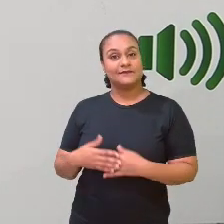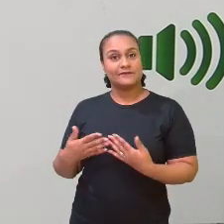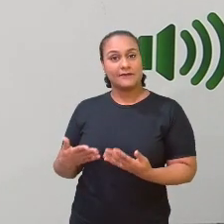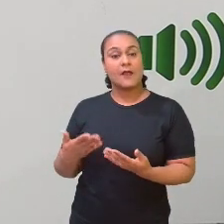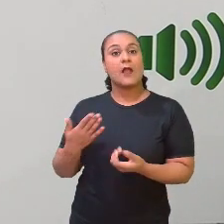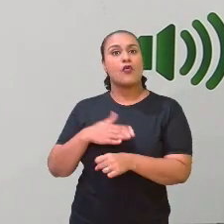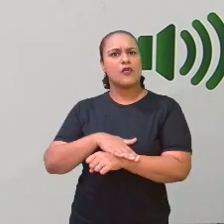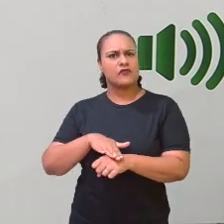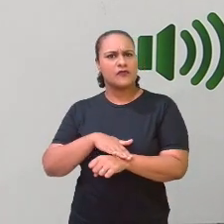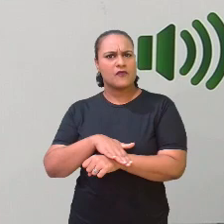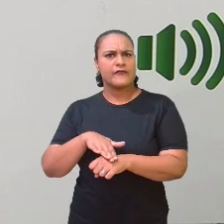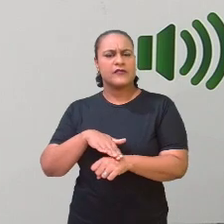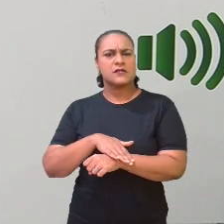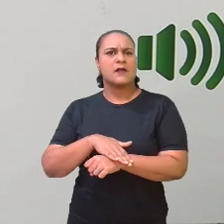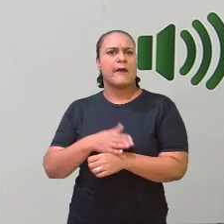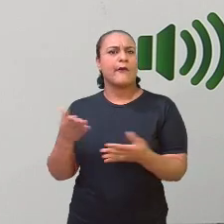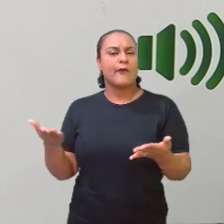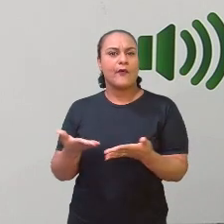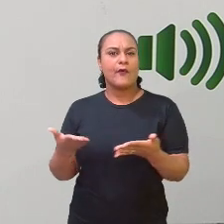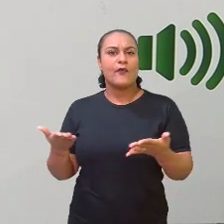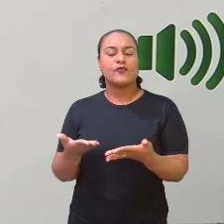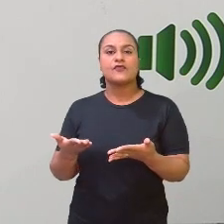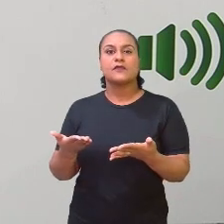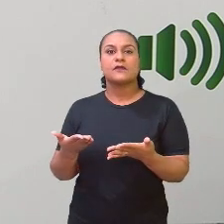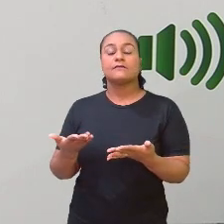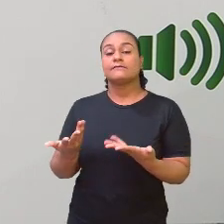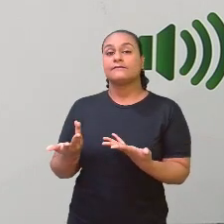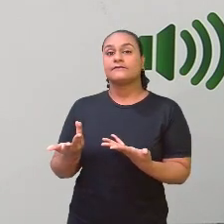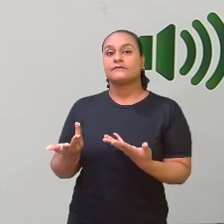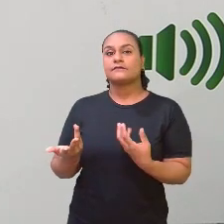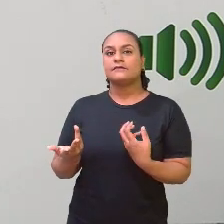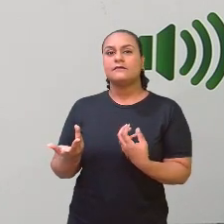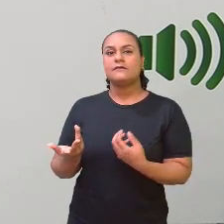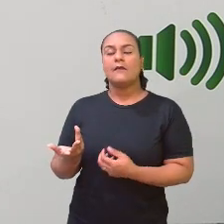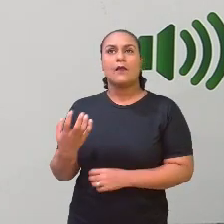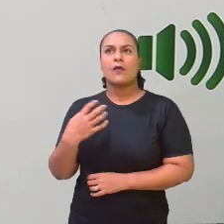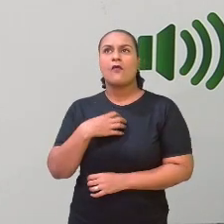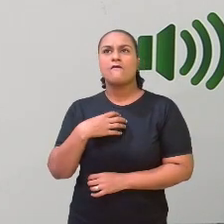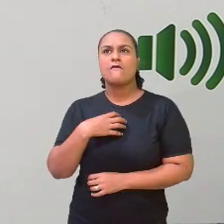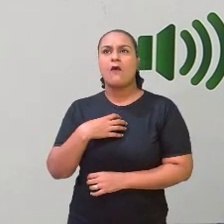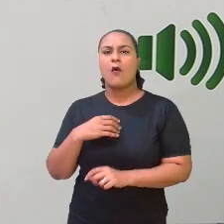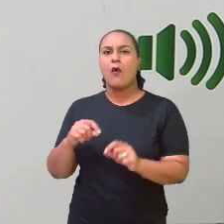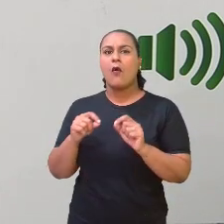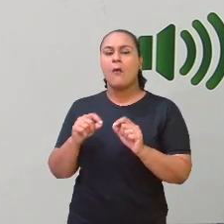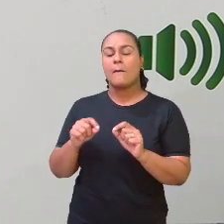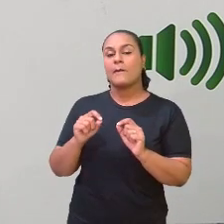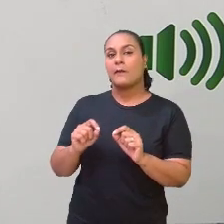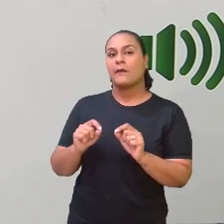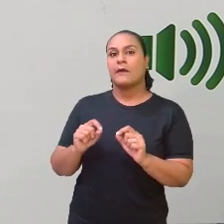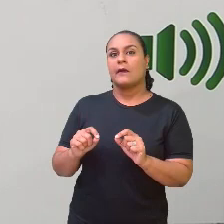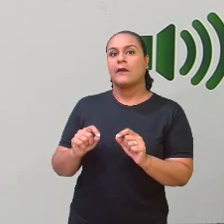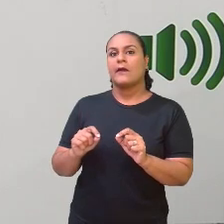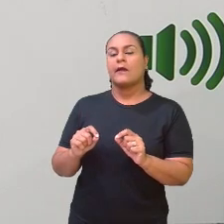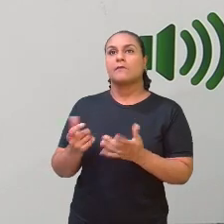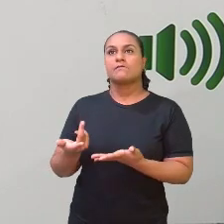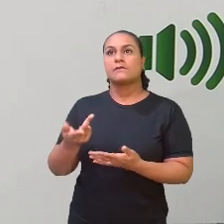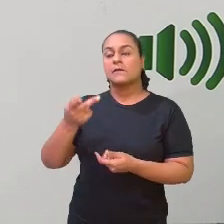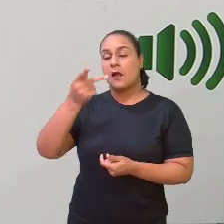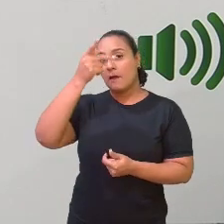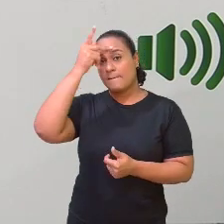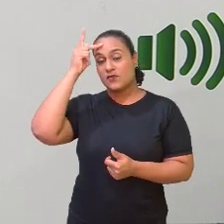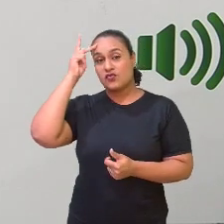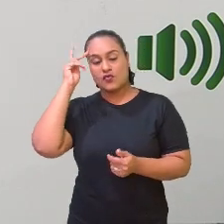que nós vamos falar um pouquinho hoje. Sobre a forma como os artistas, né, os